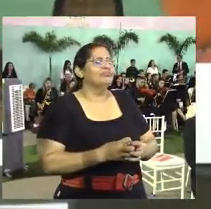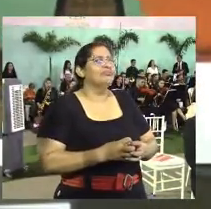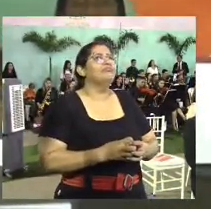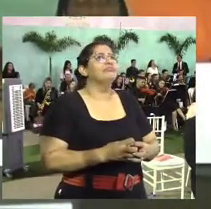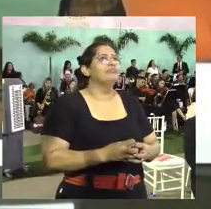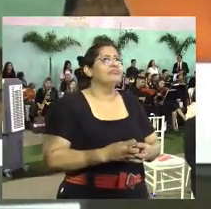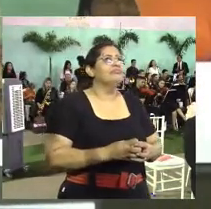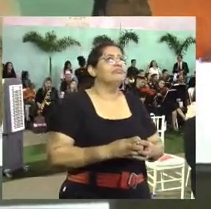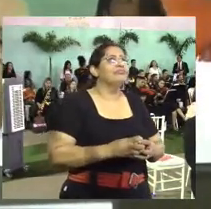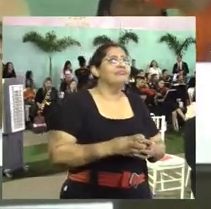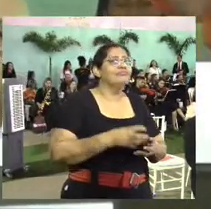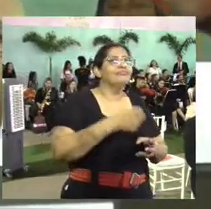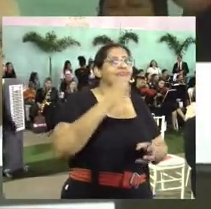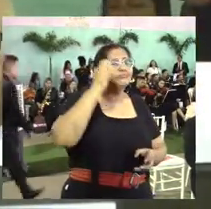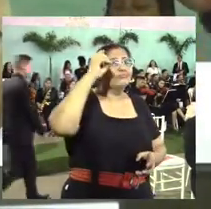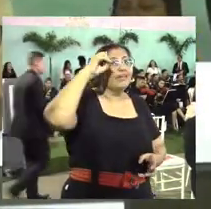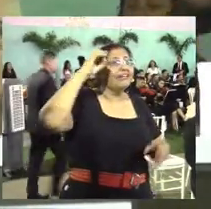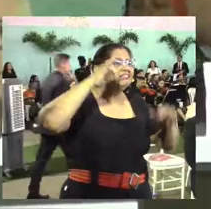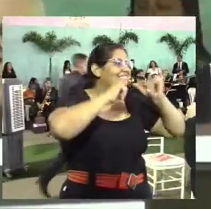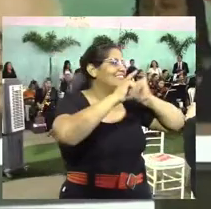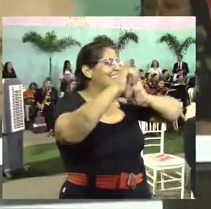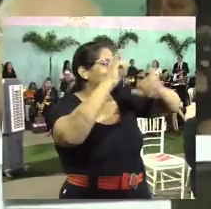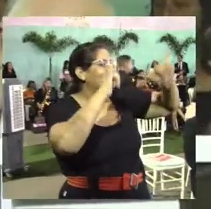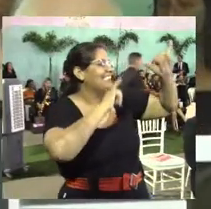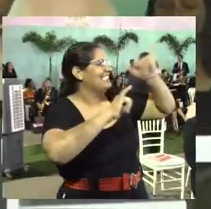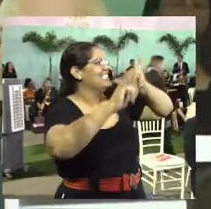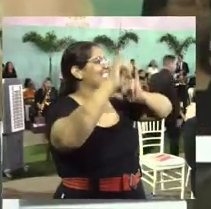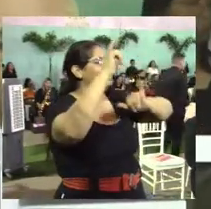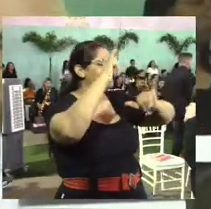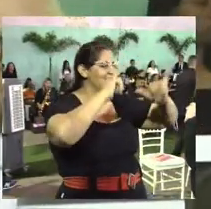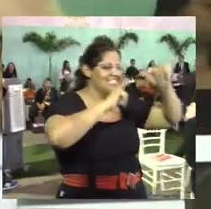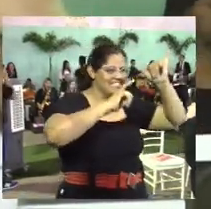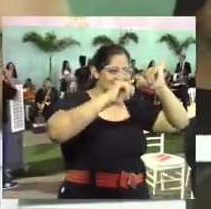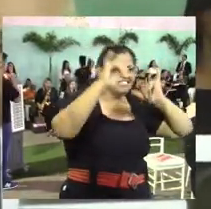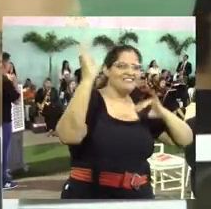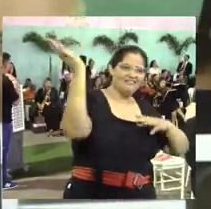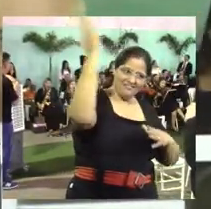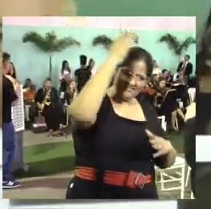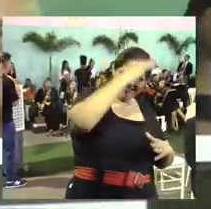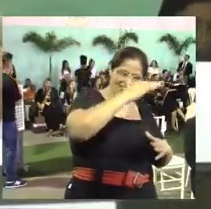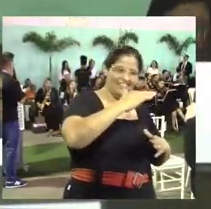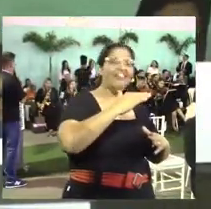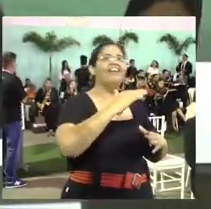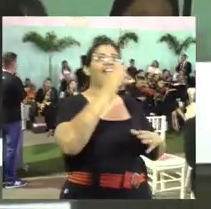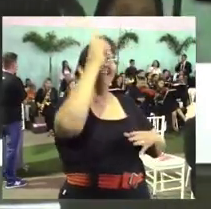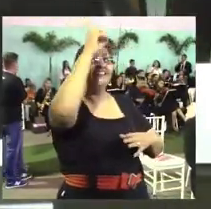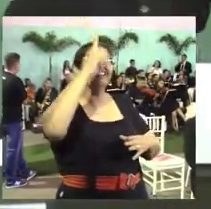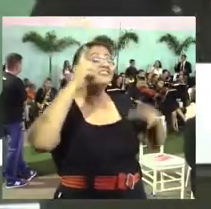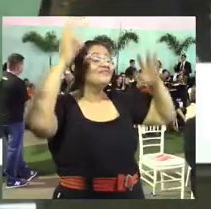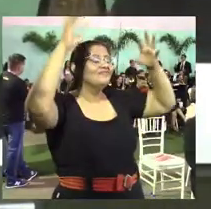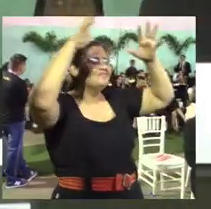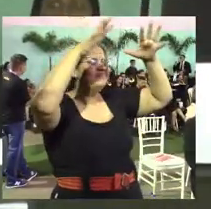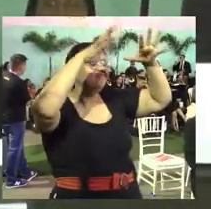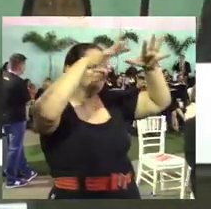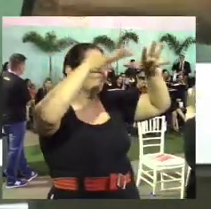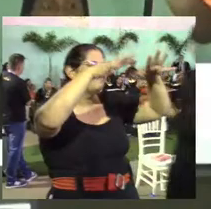mas eu te dou uma notícia vem boa vem mariquínis que eu vou te abençoar